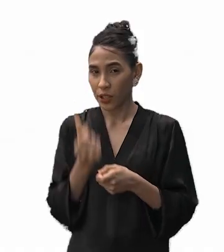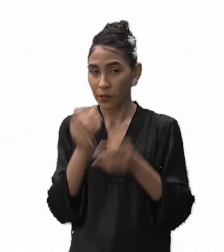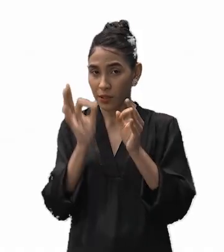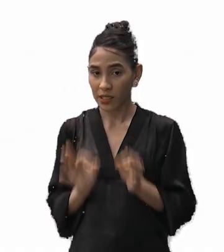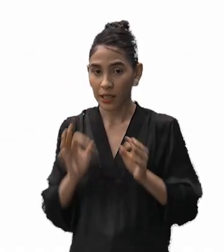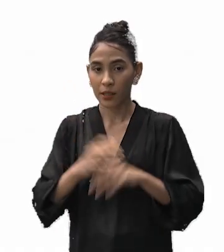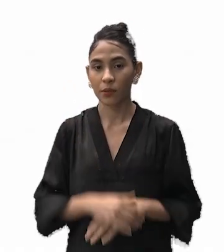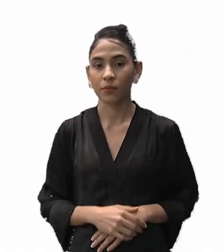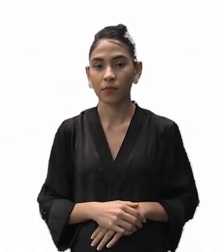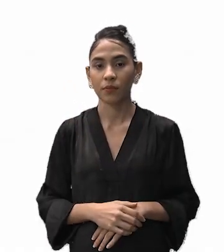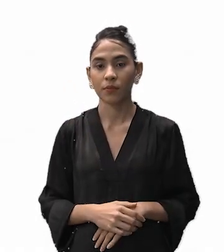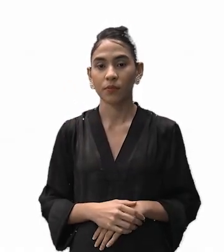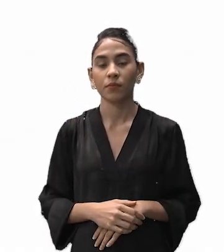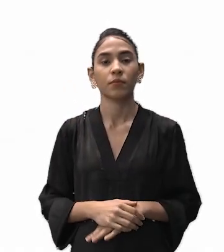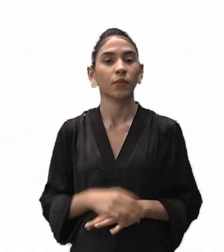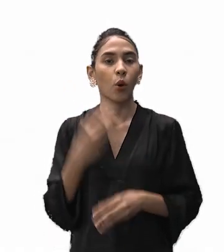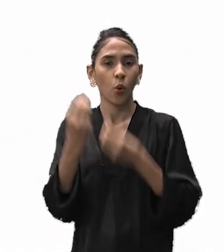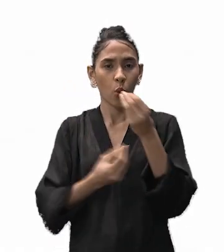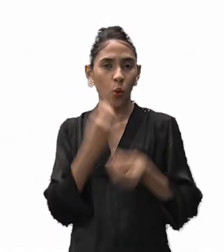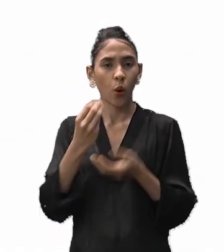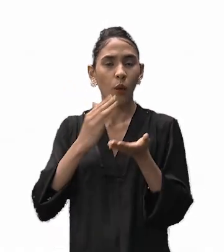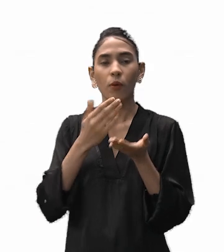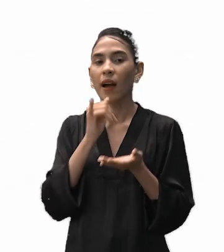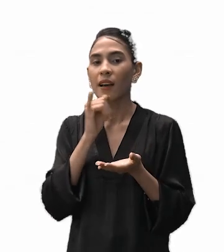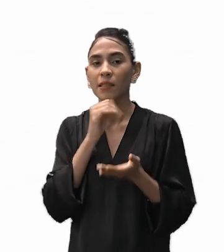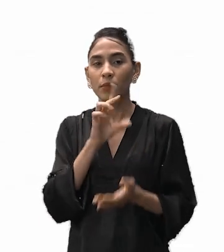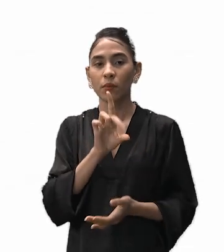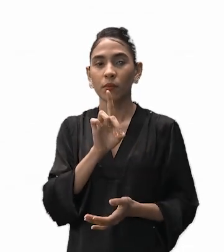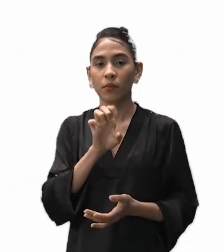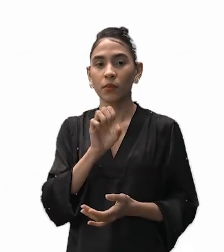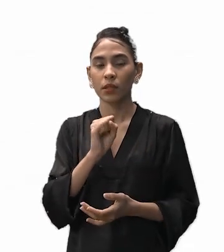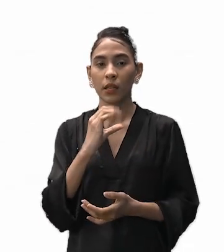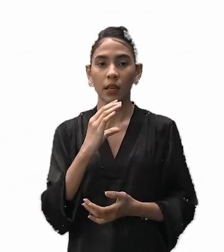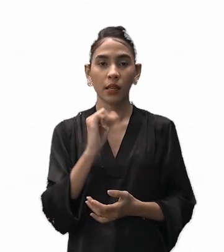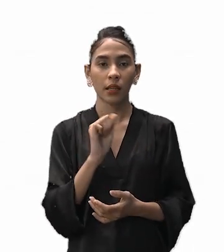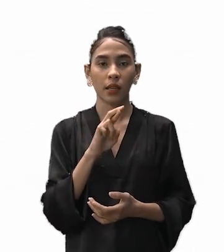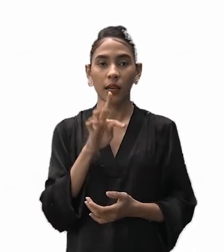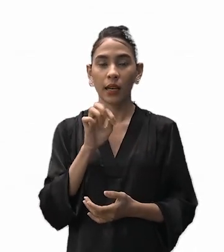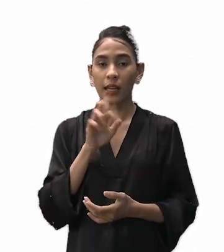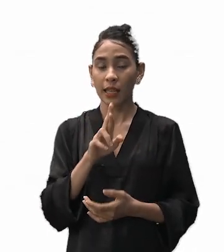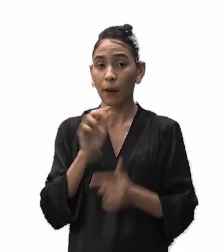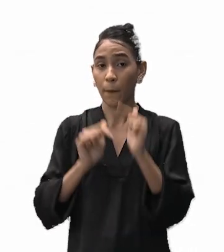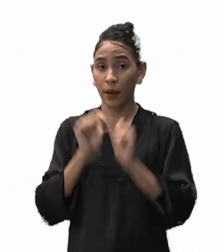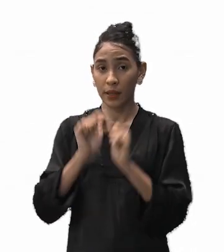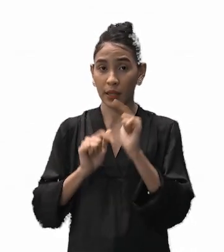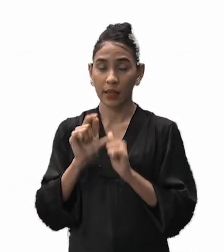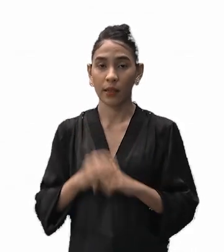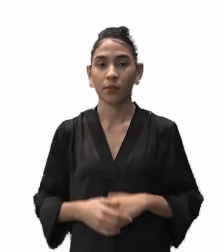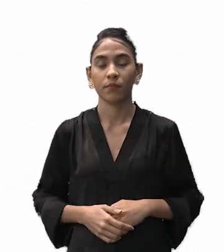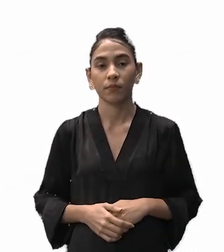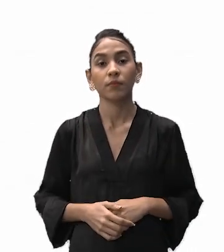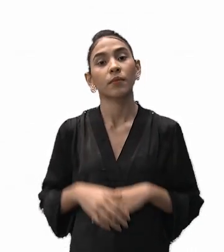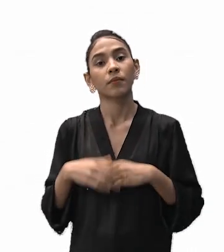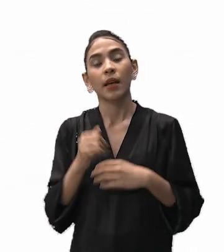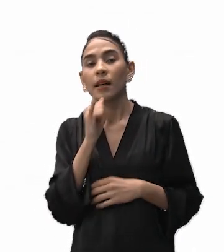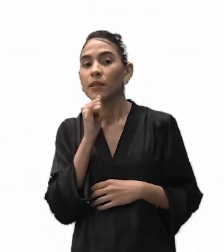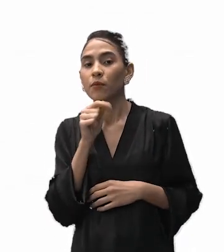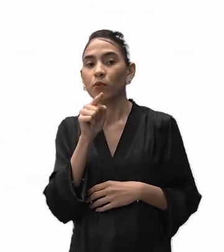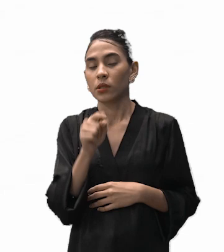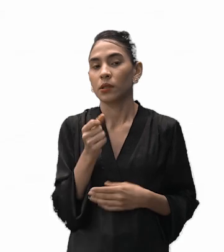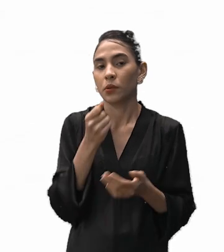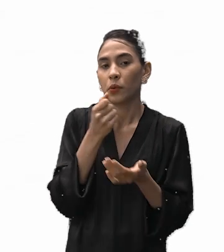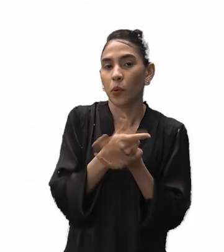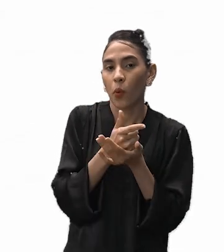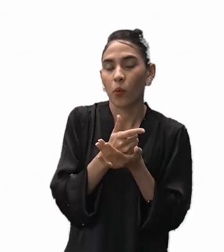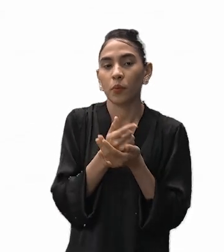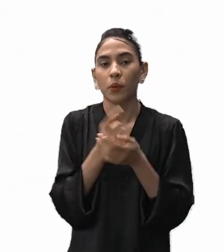é: como descartar o produto? Ou seja, quando você adquire, né, um bem, adquire